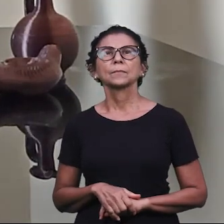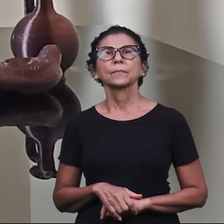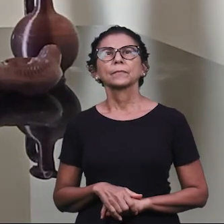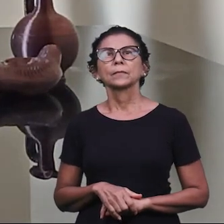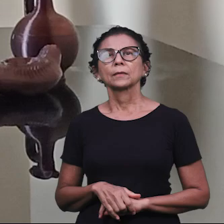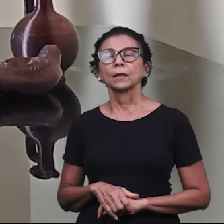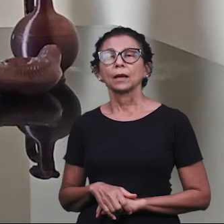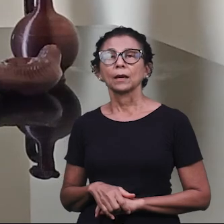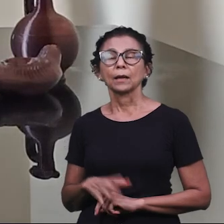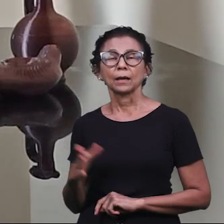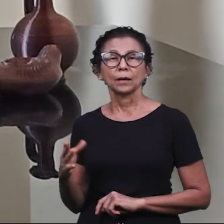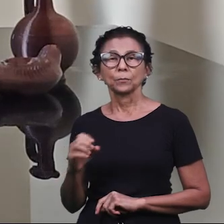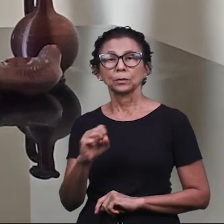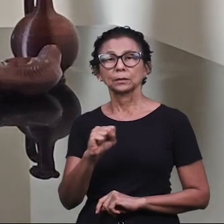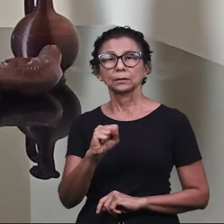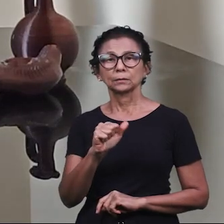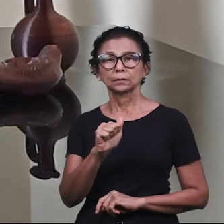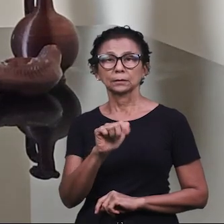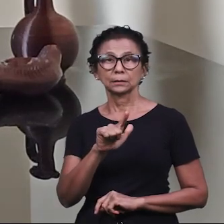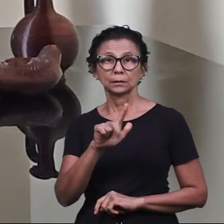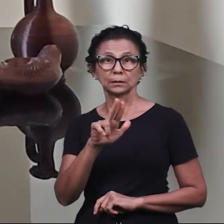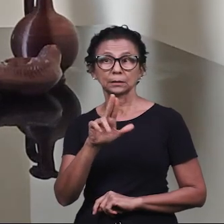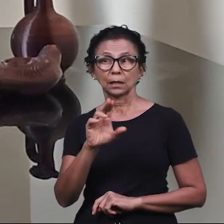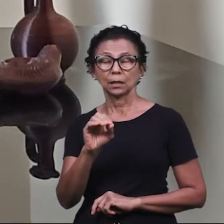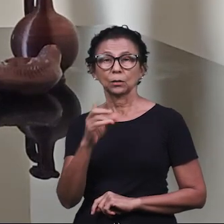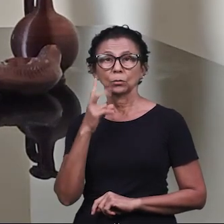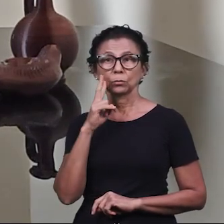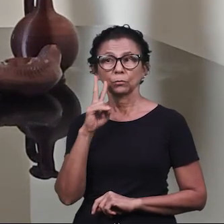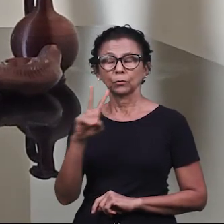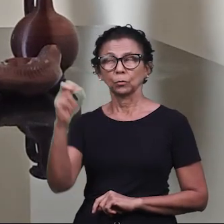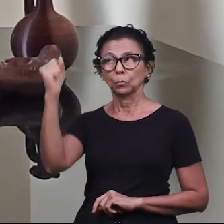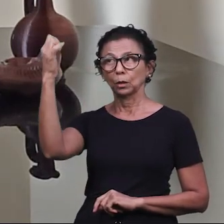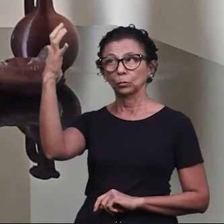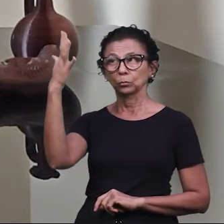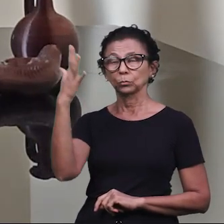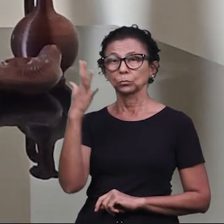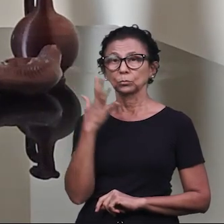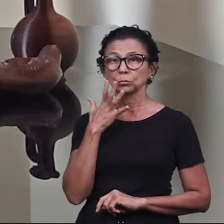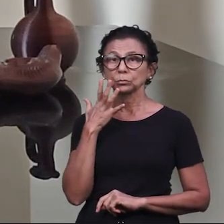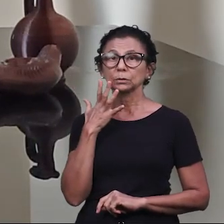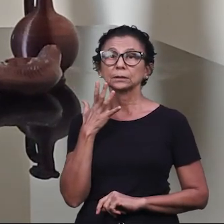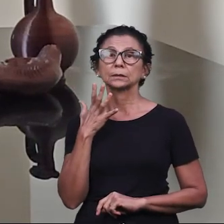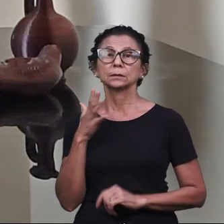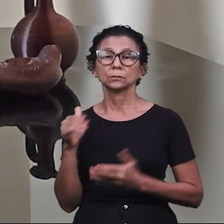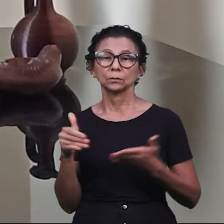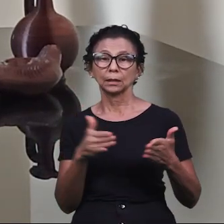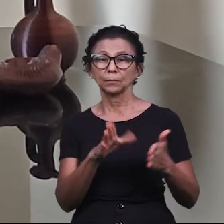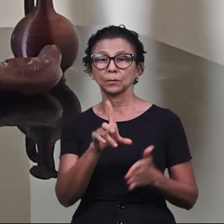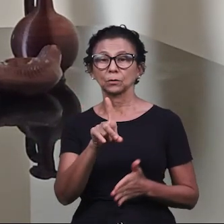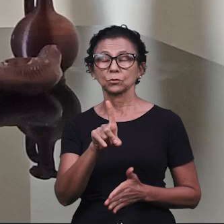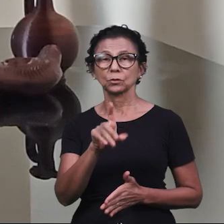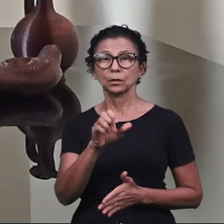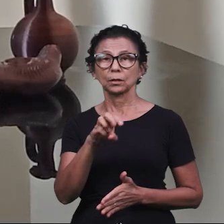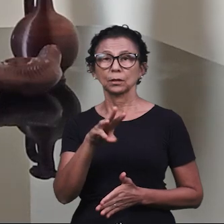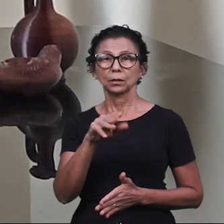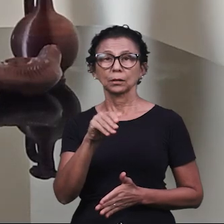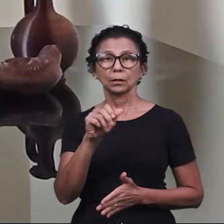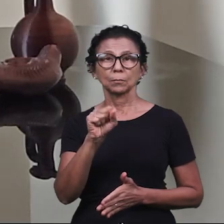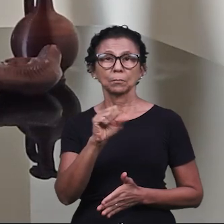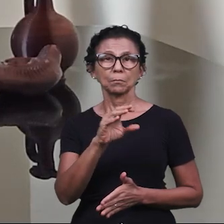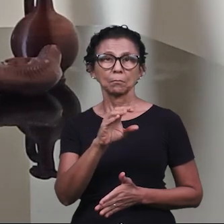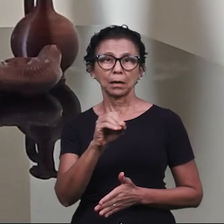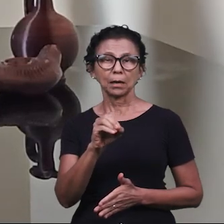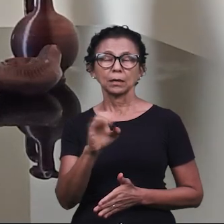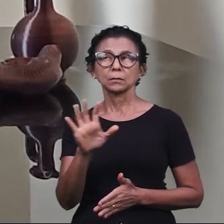fala, né, de Saulo da luz, que ele viu no caminho de Damasco, e era Jesus falando com ele. Então eu fiz um coração